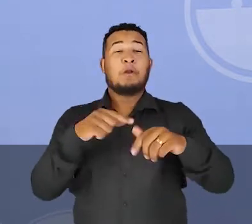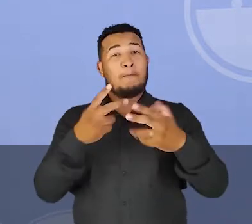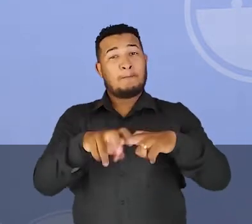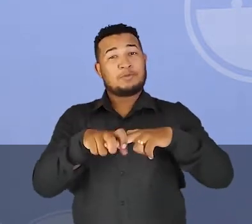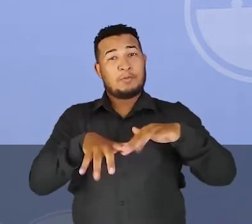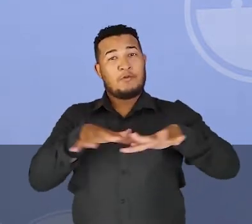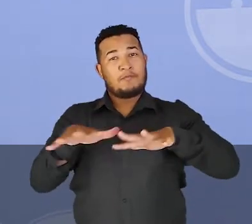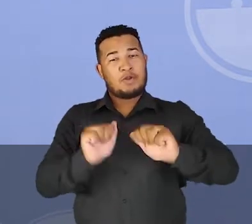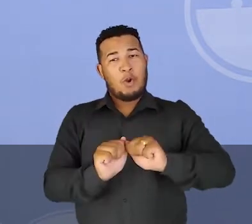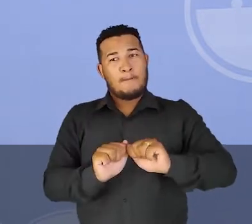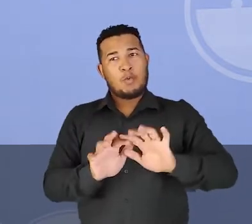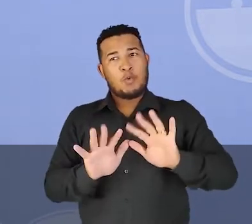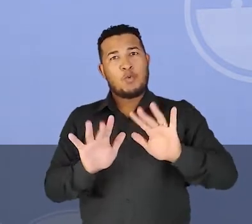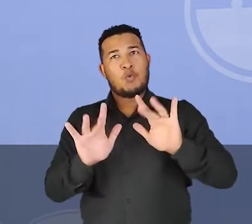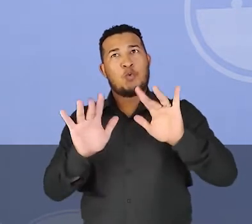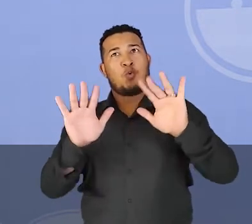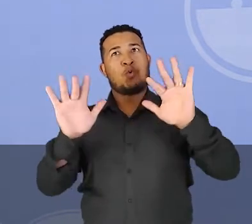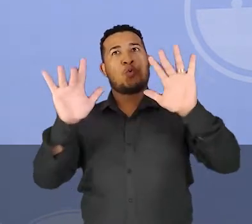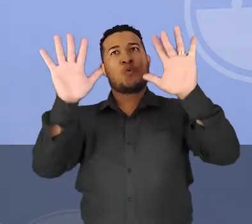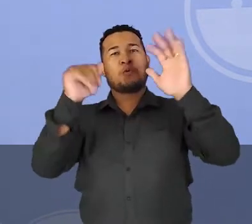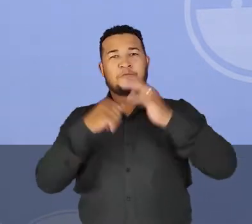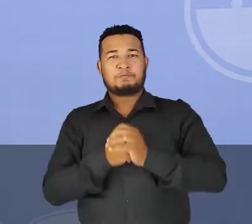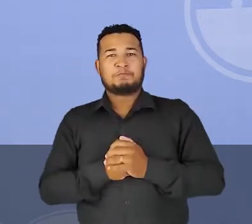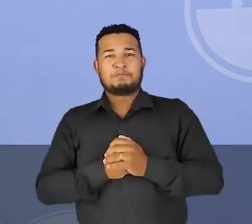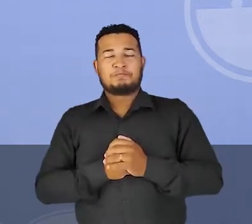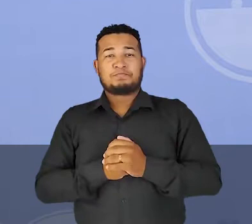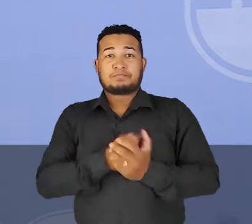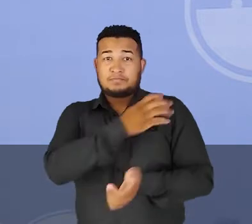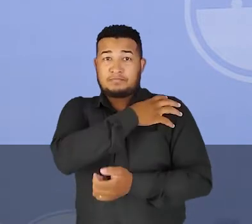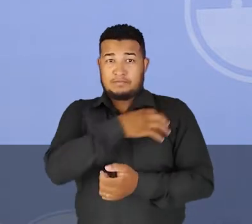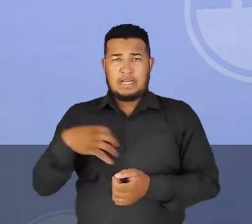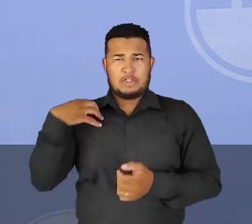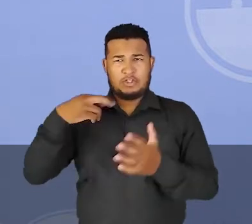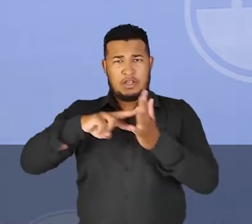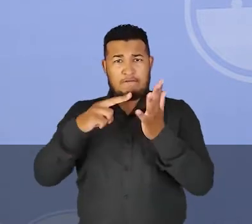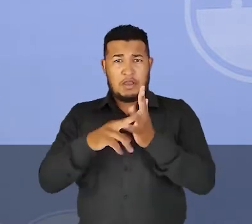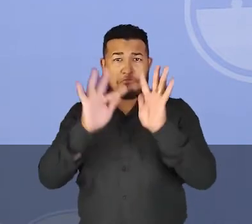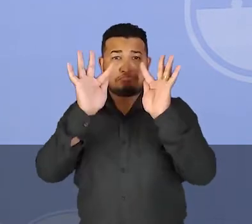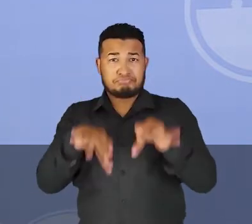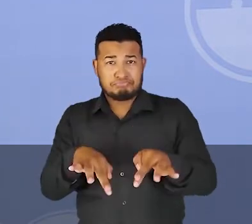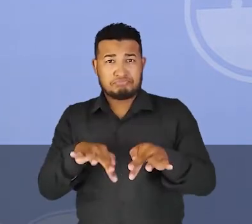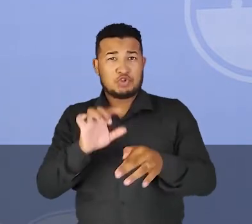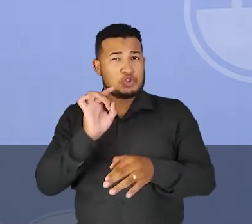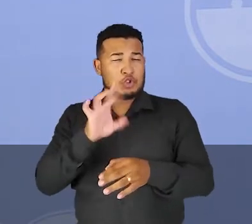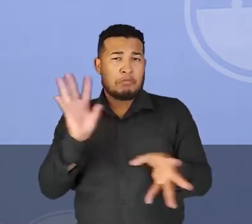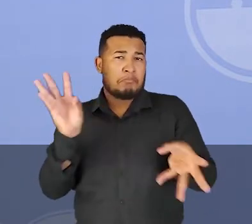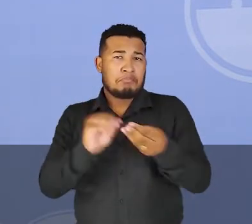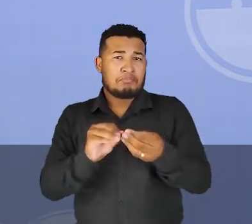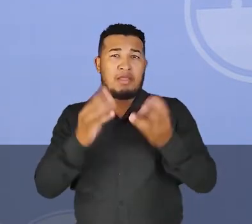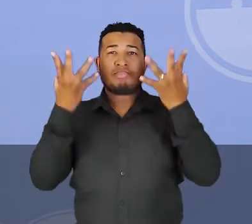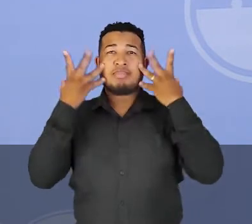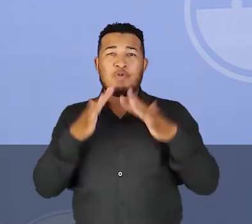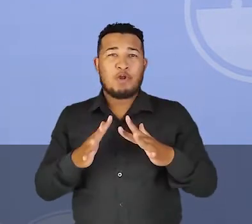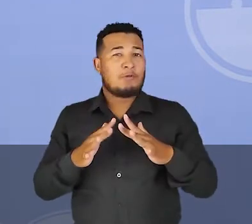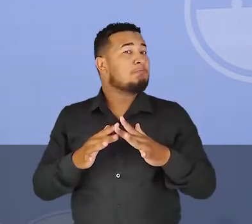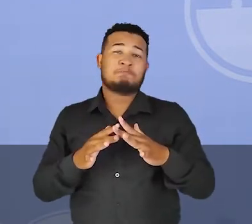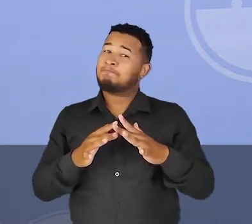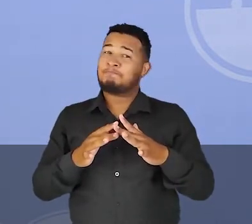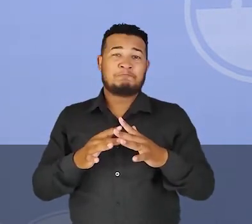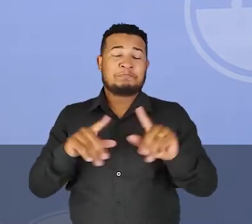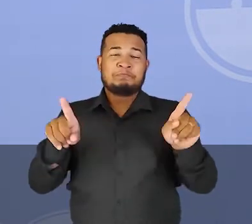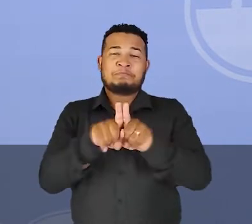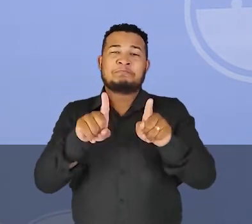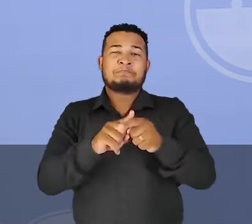de subida. Aristóteles não termina a avaliação do movimento somente no natural. Ele